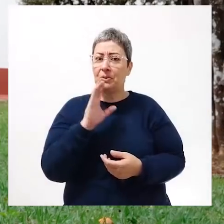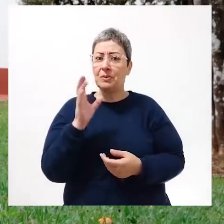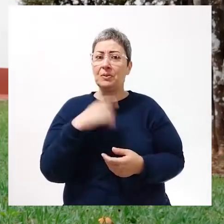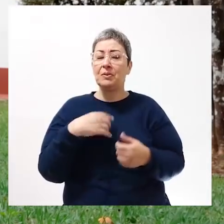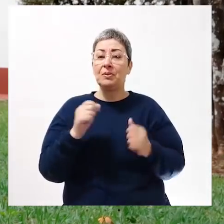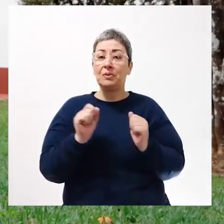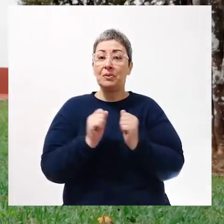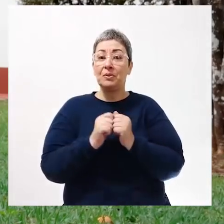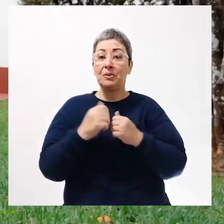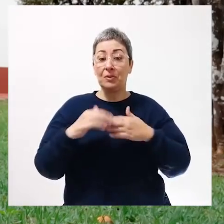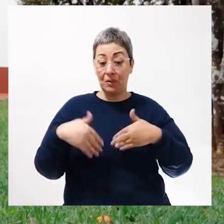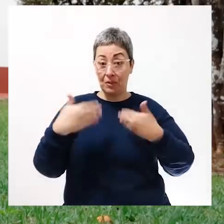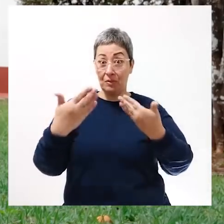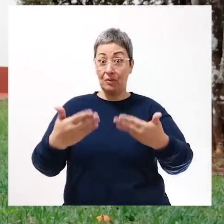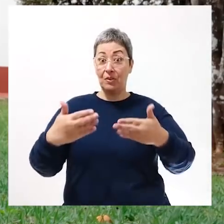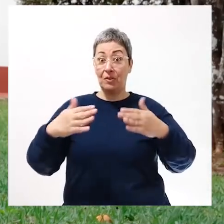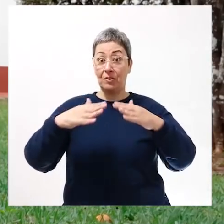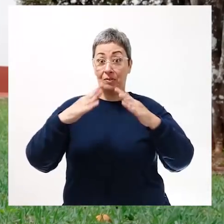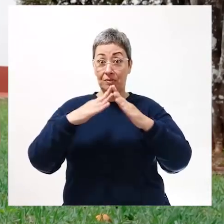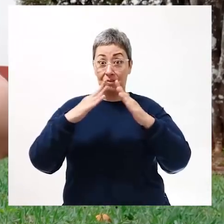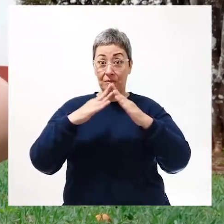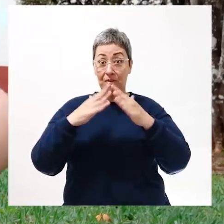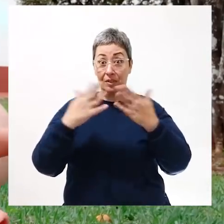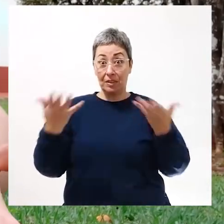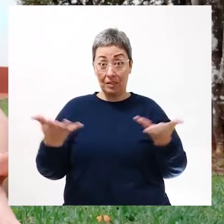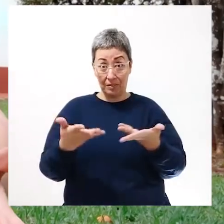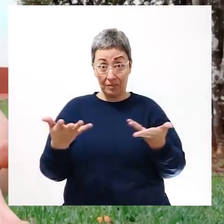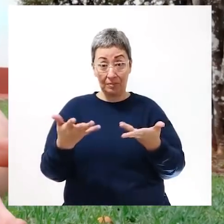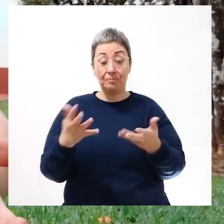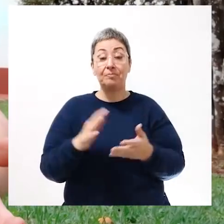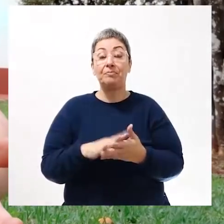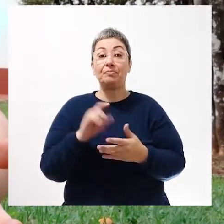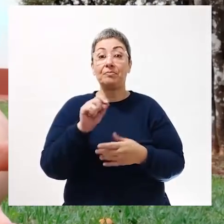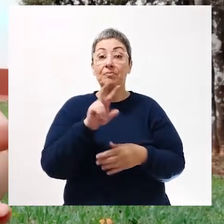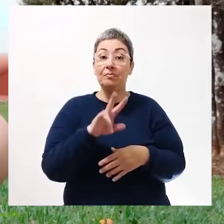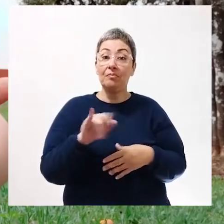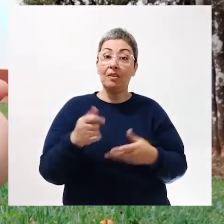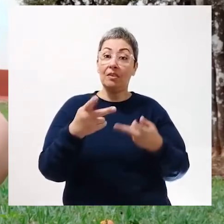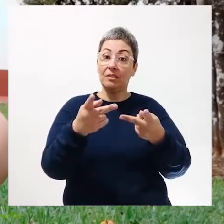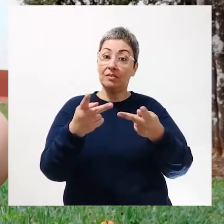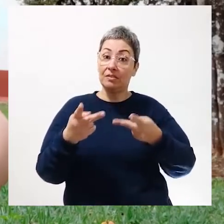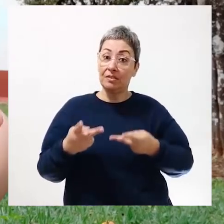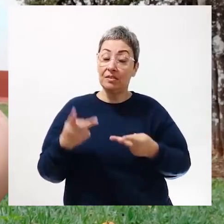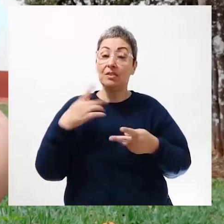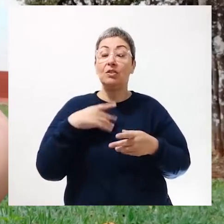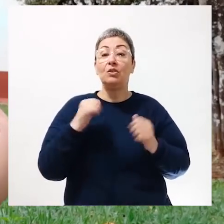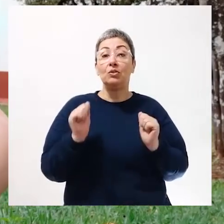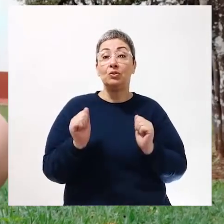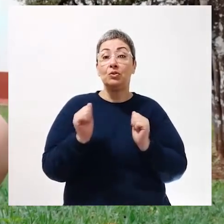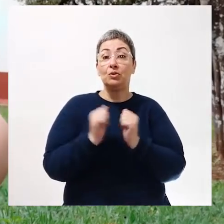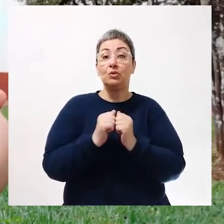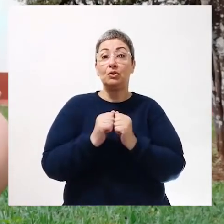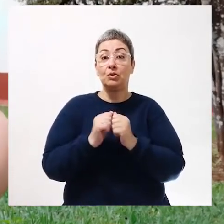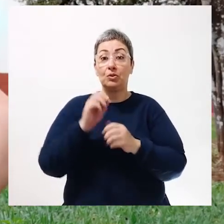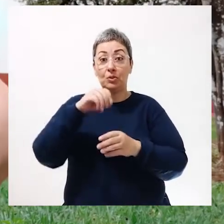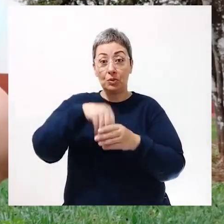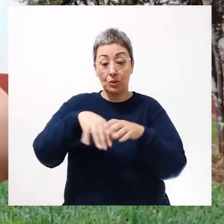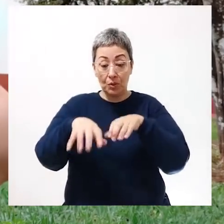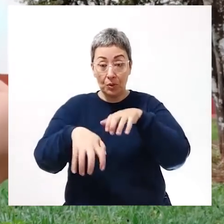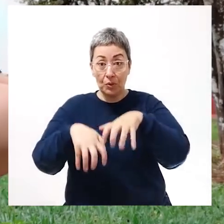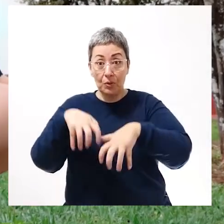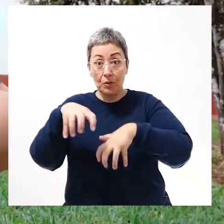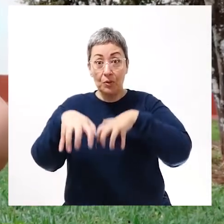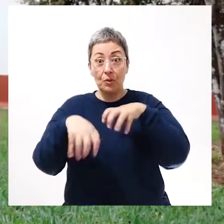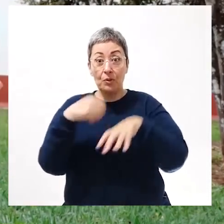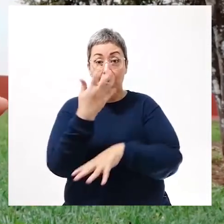com ela para o quintal da minha casa, que é onde nós estamos agora, que eu vou convidá-los para juntos